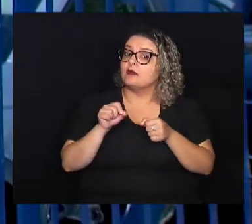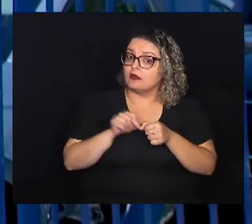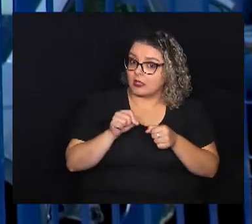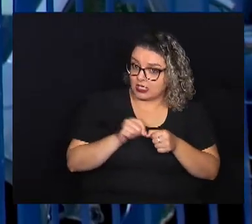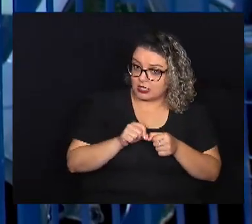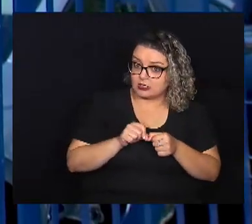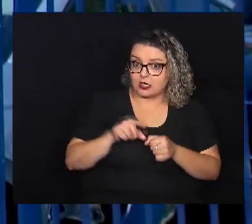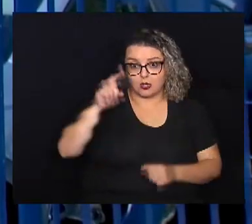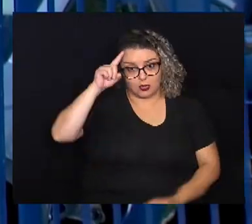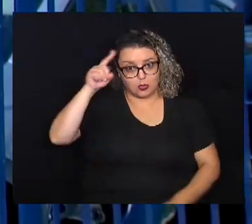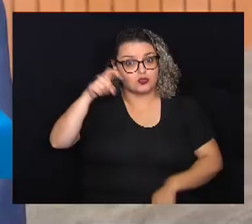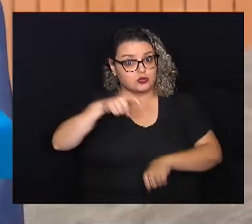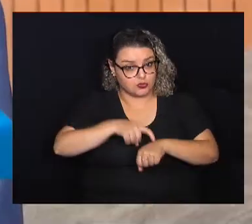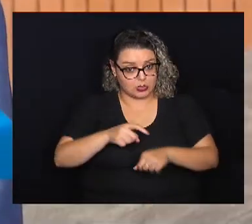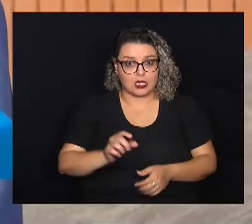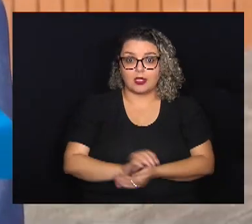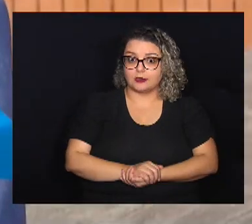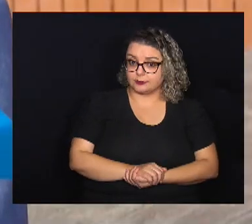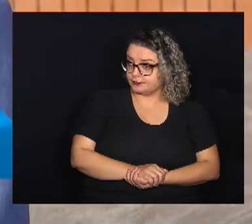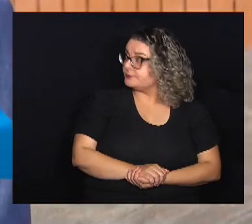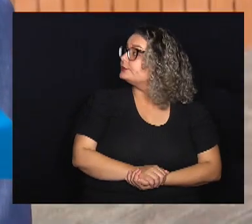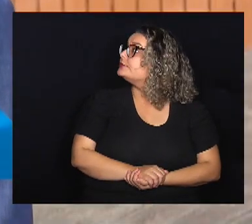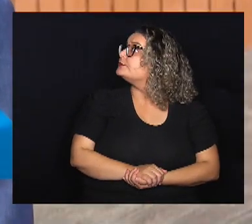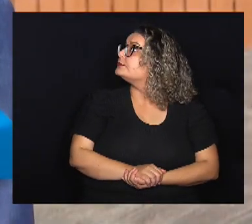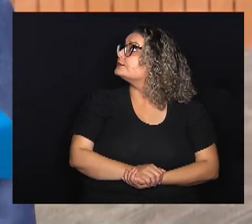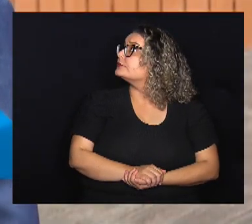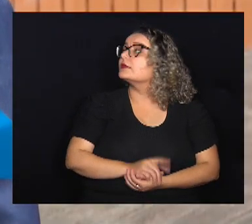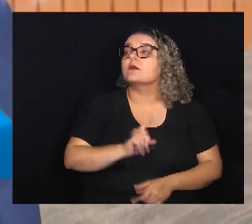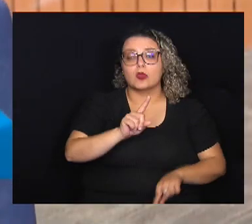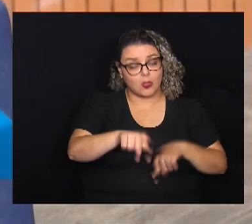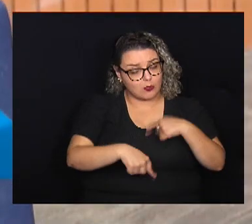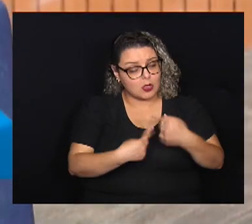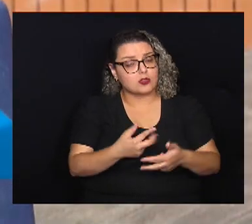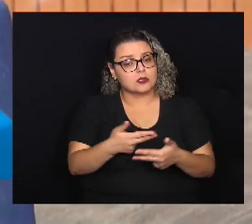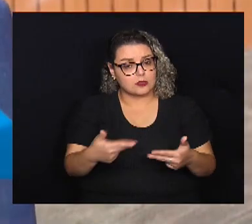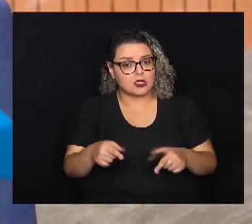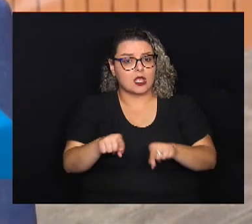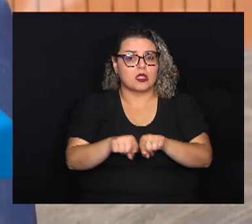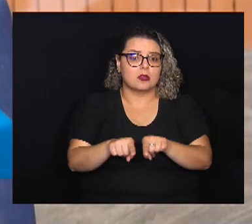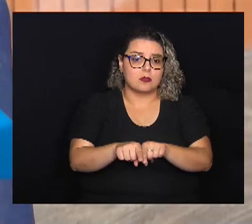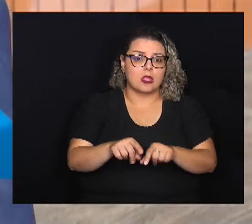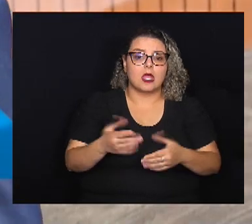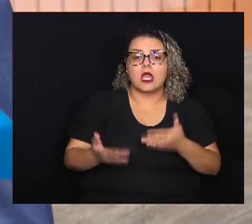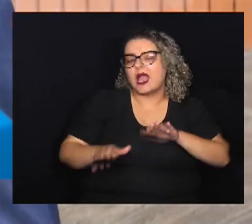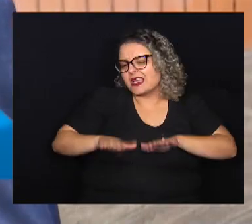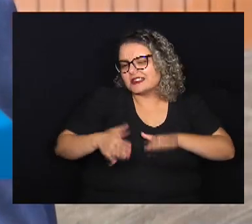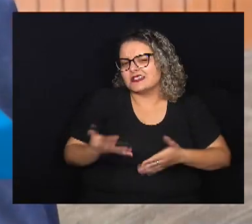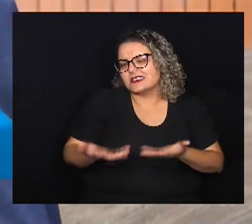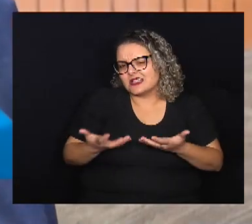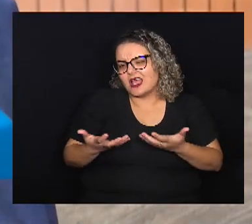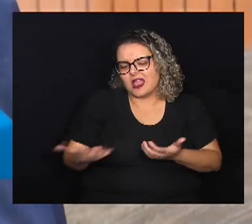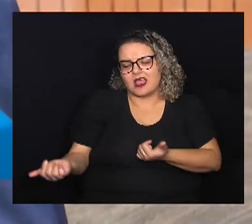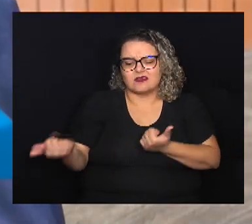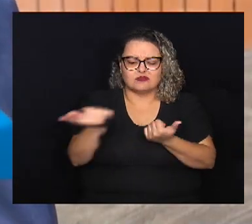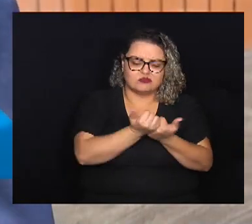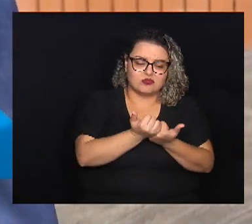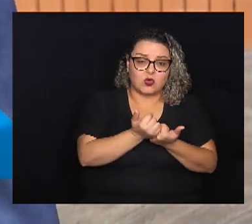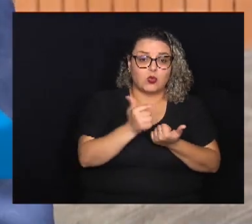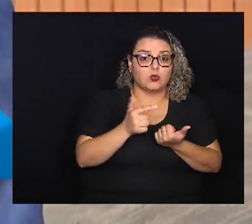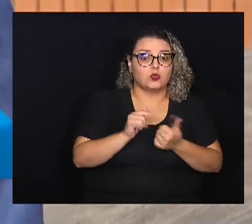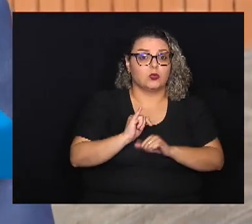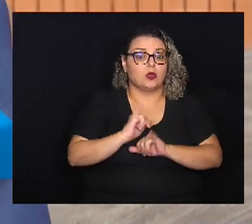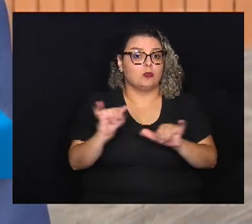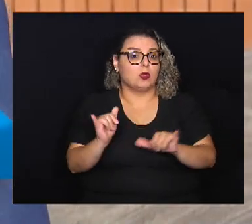com data e horário e essa também é outra questão as pessoas às vezes querem substituir sem uma prévia